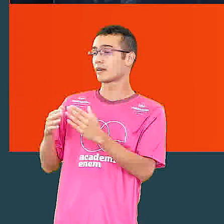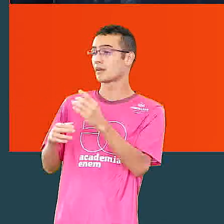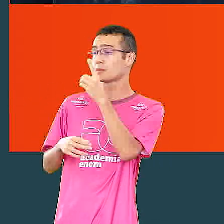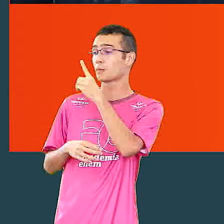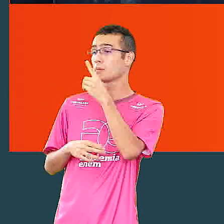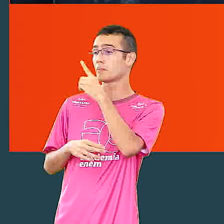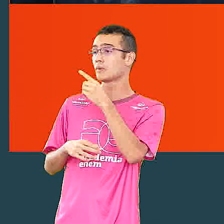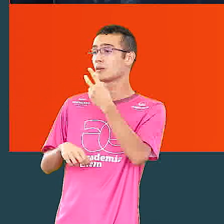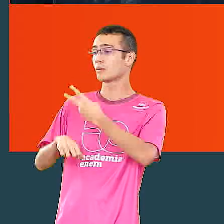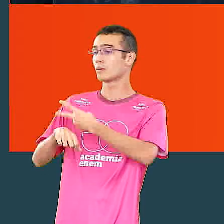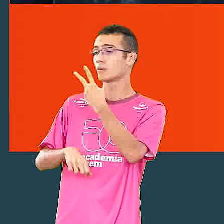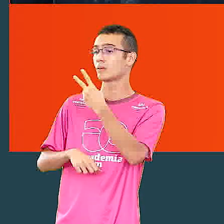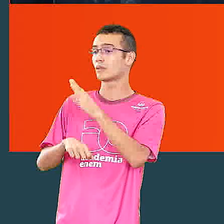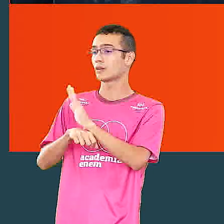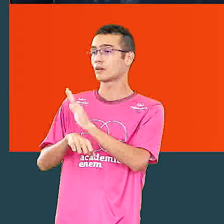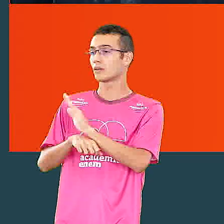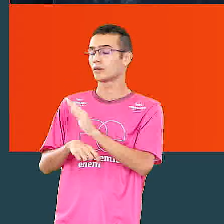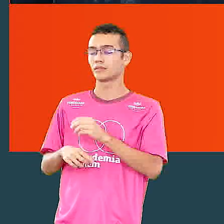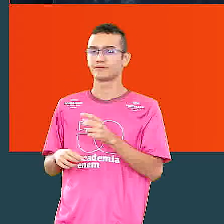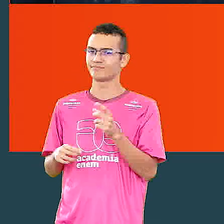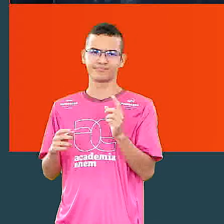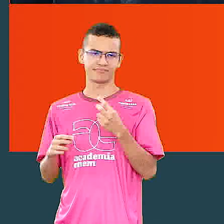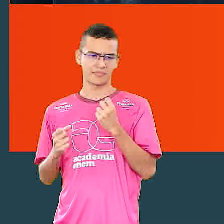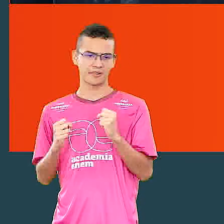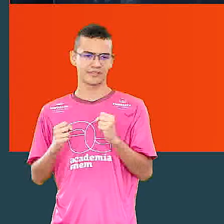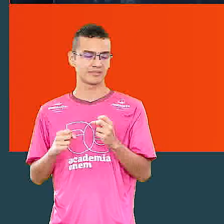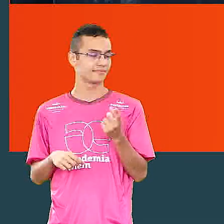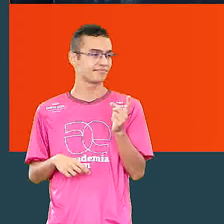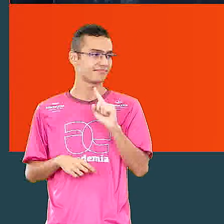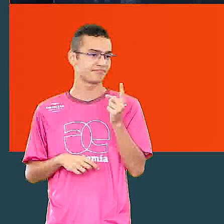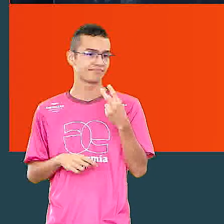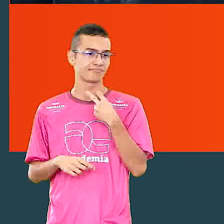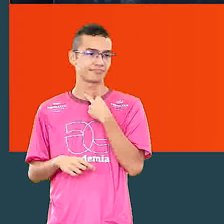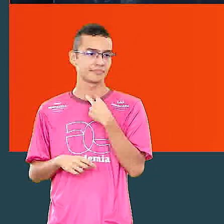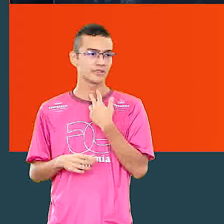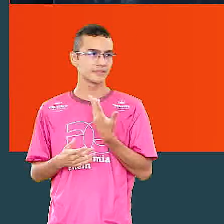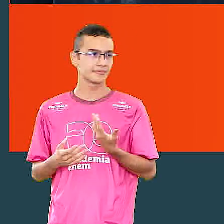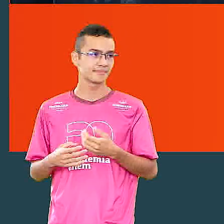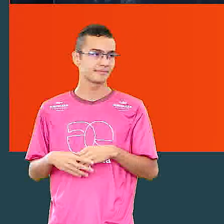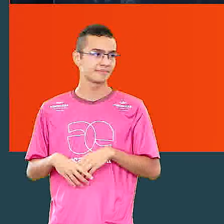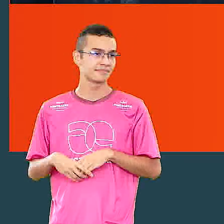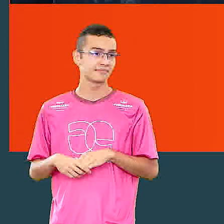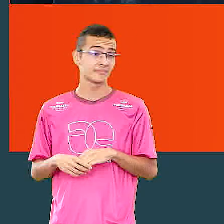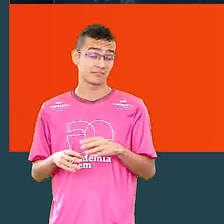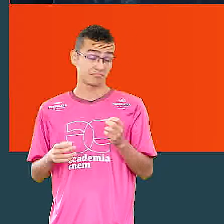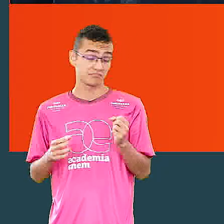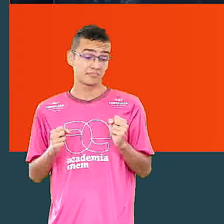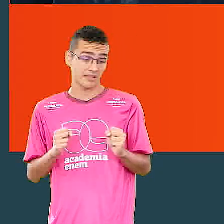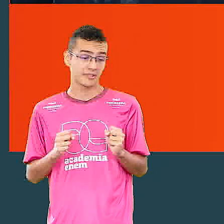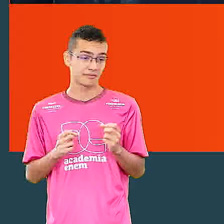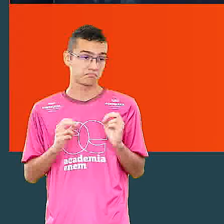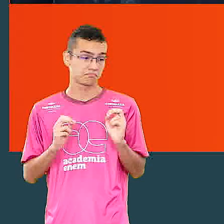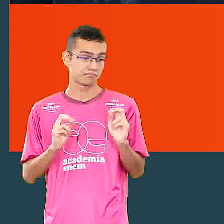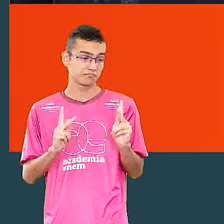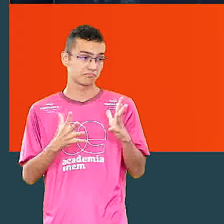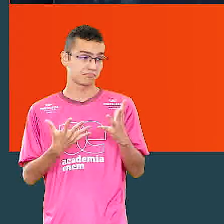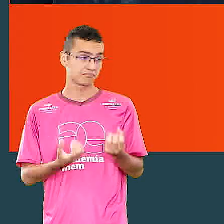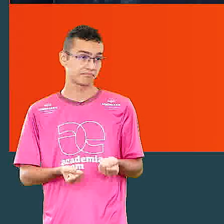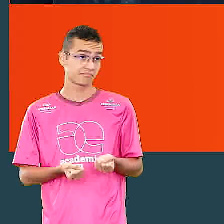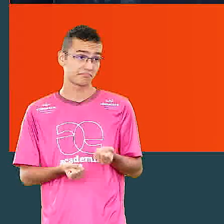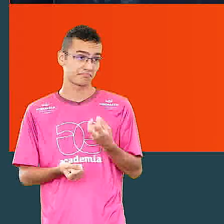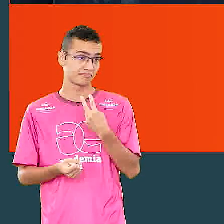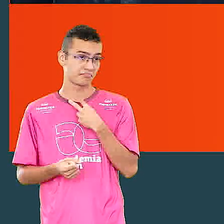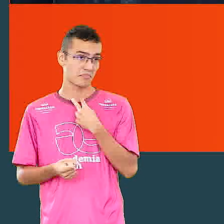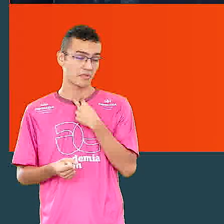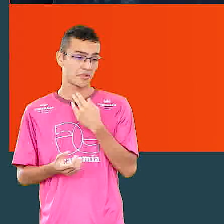tu fala, não, mas... Pode ser? Aí tu, pode. Porque tu não quer perder teu emprego, então não